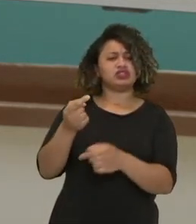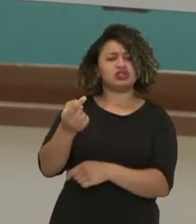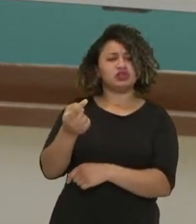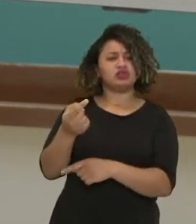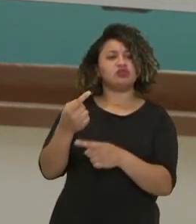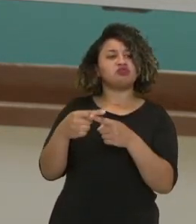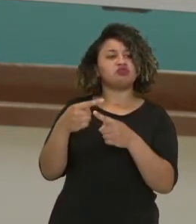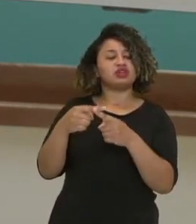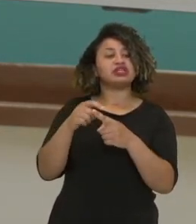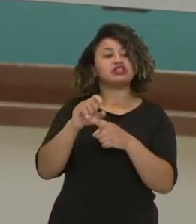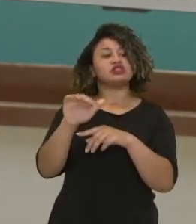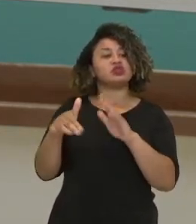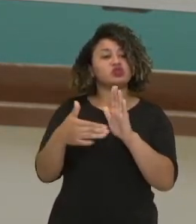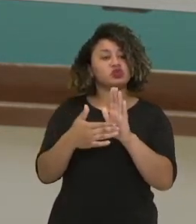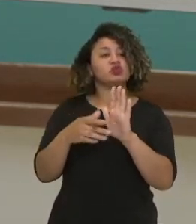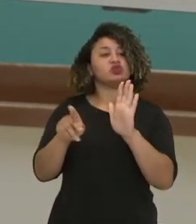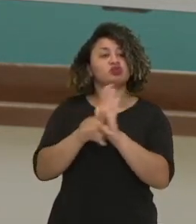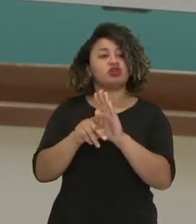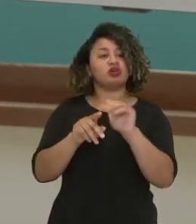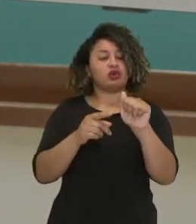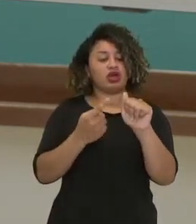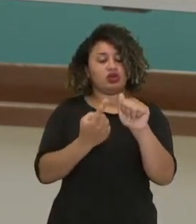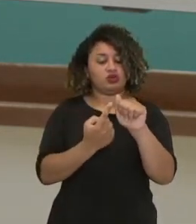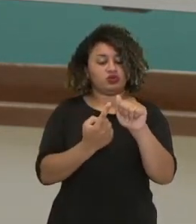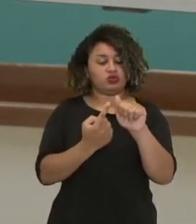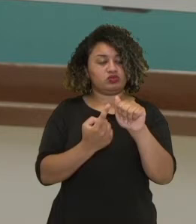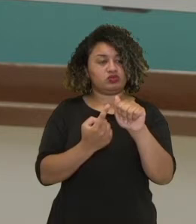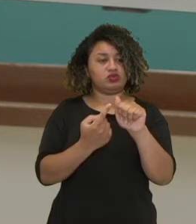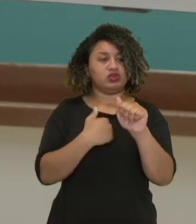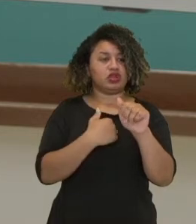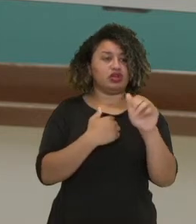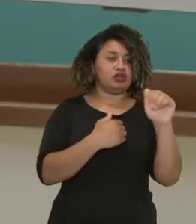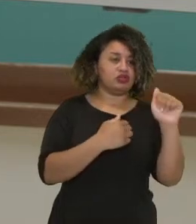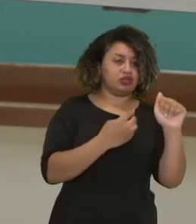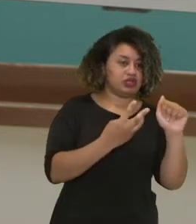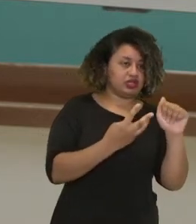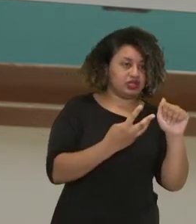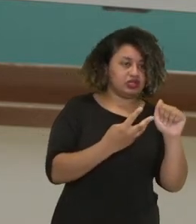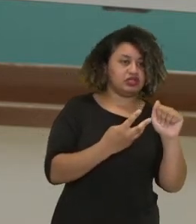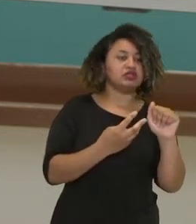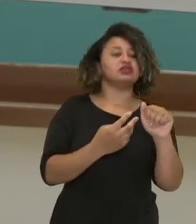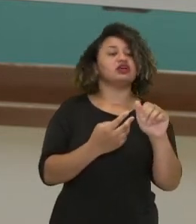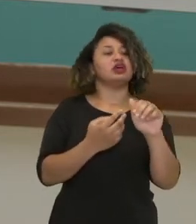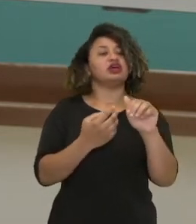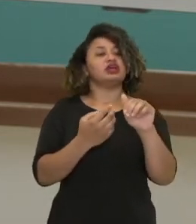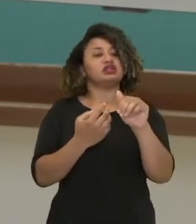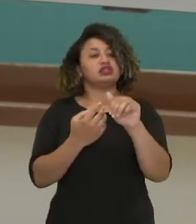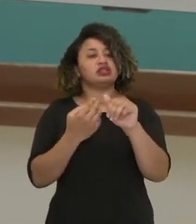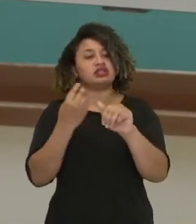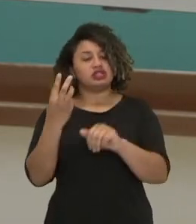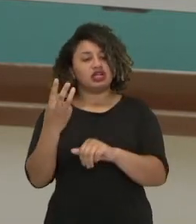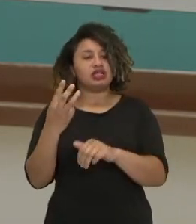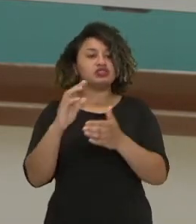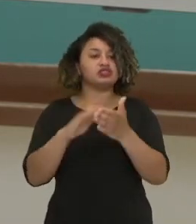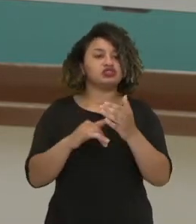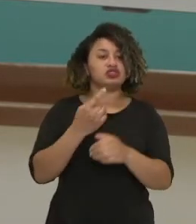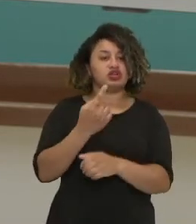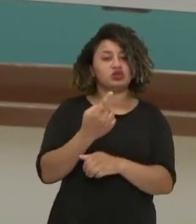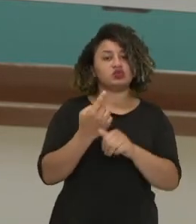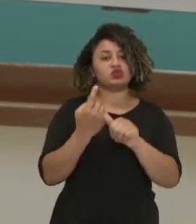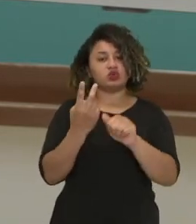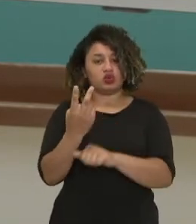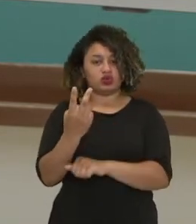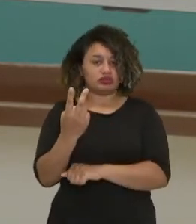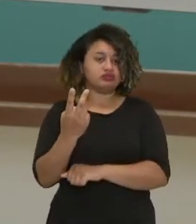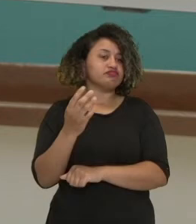se eu colocar tudo em função do A1, olha só, eu quero A3. 3 menos 1, 2. Então, n menos 1, o meu